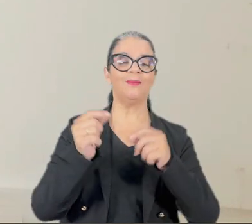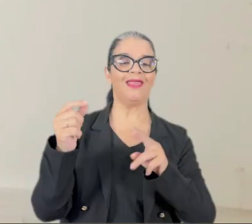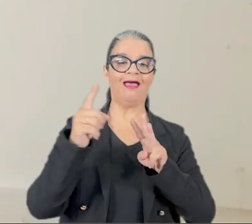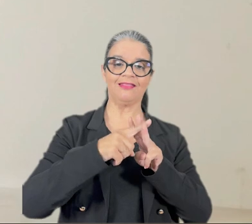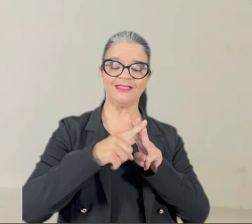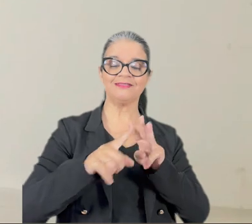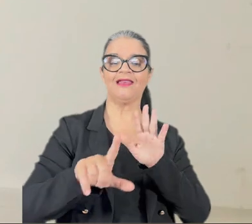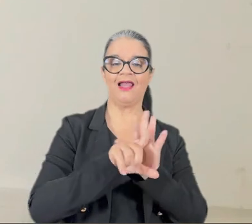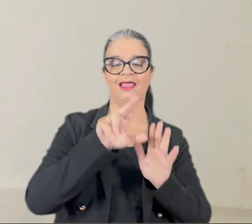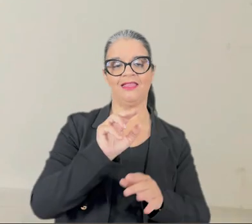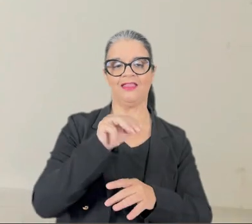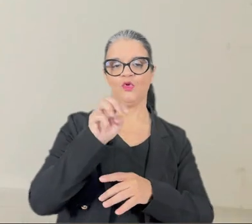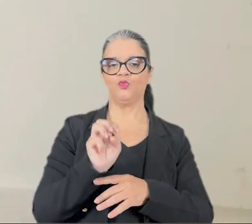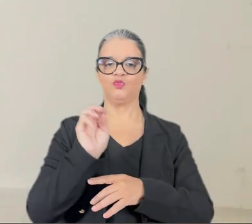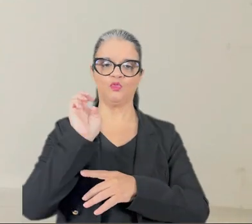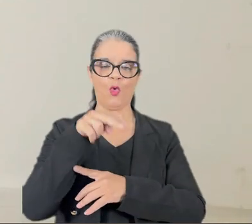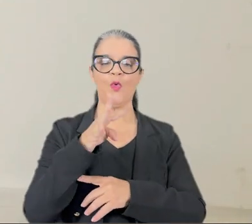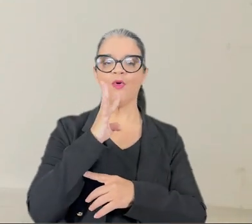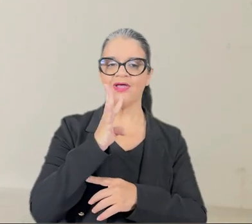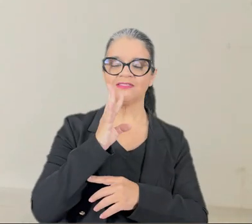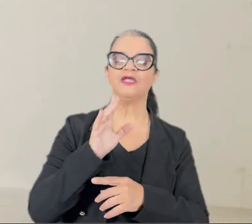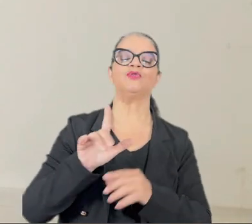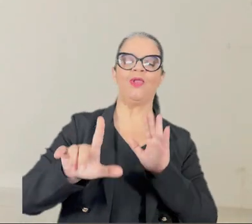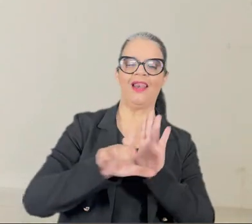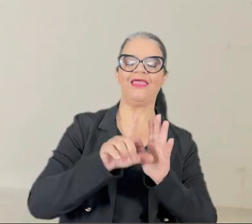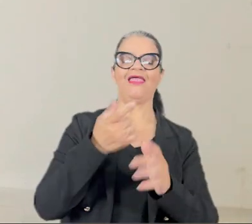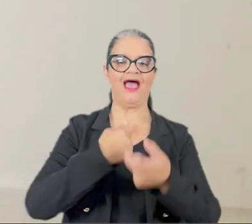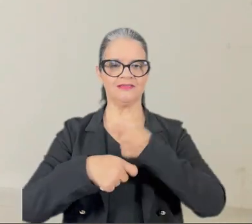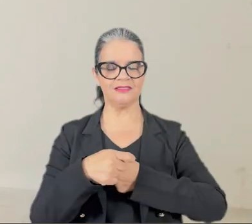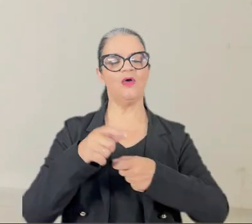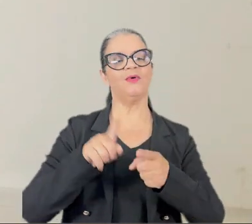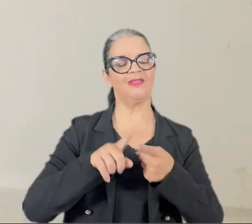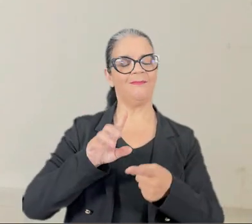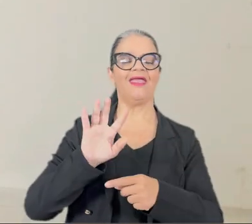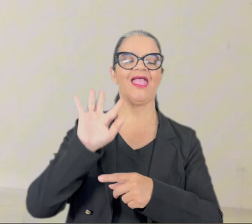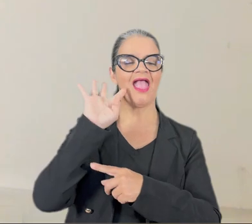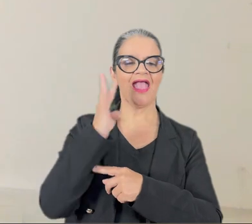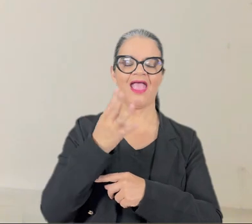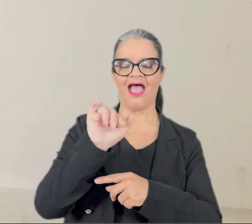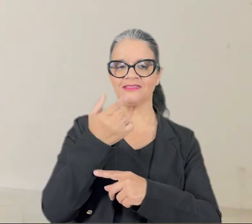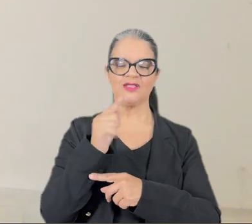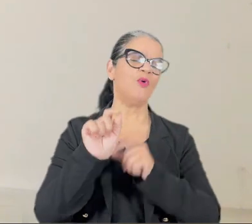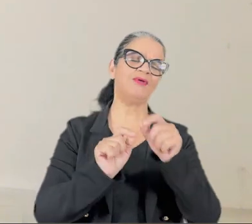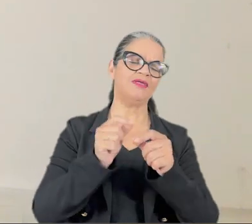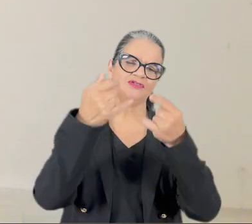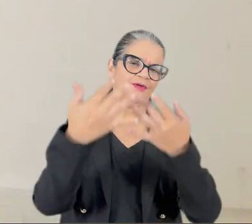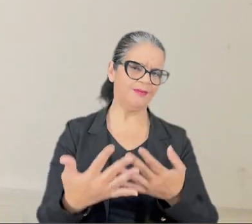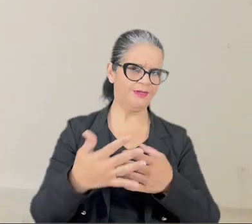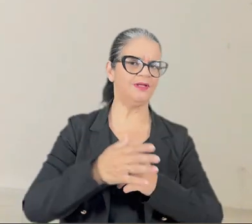terceira lei de Newton, também conhecida como lei da ação e reação. O que diz a terceira lei de